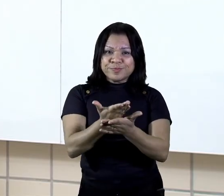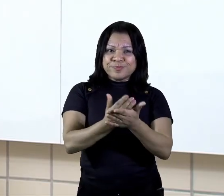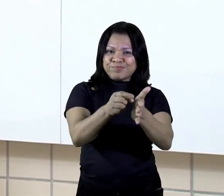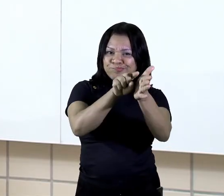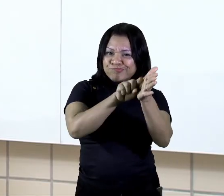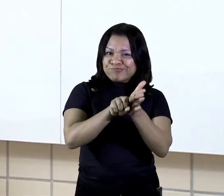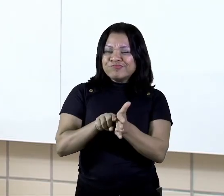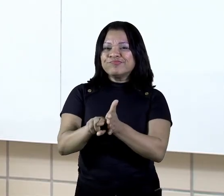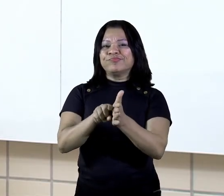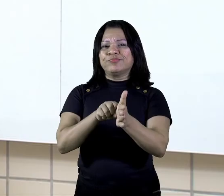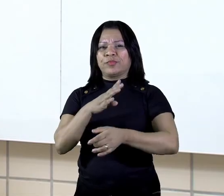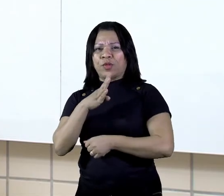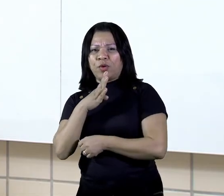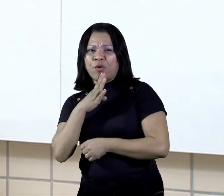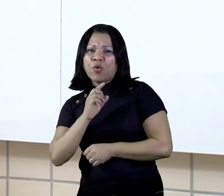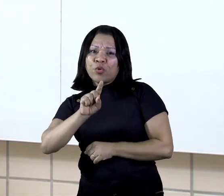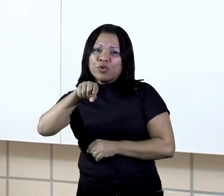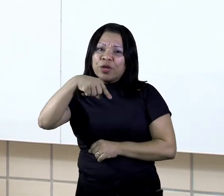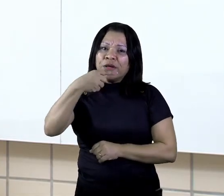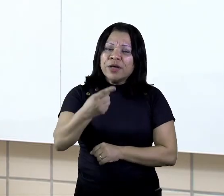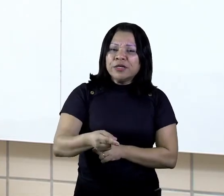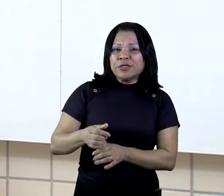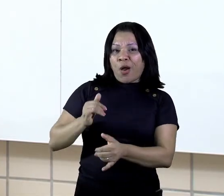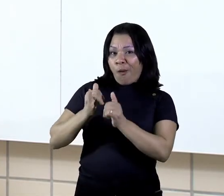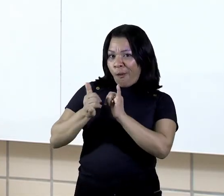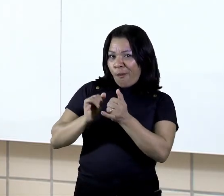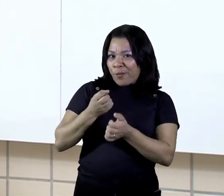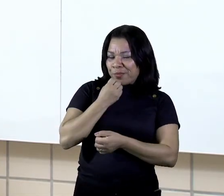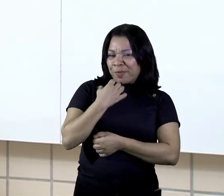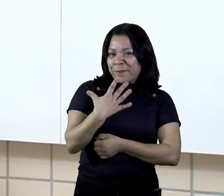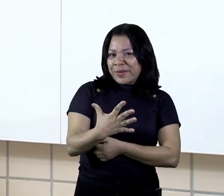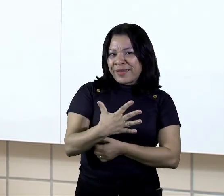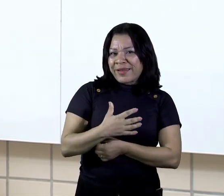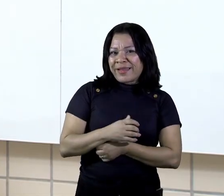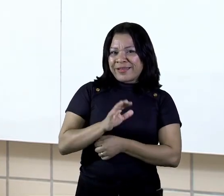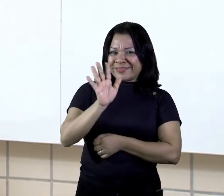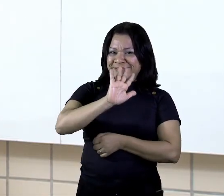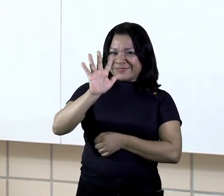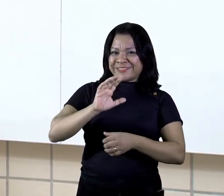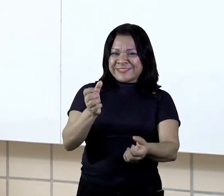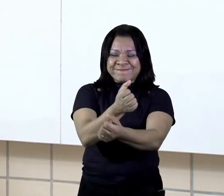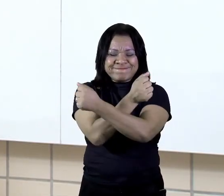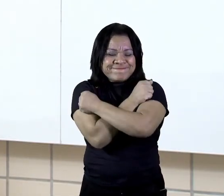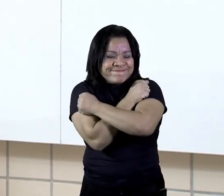pesquise, conheça outros contos também. Tchau e um grande abraço!